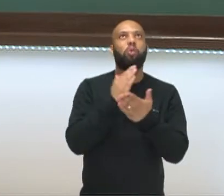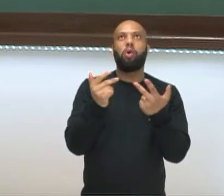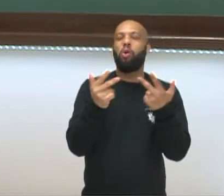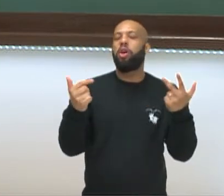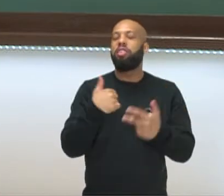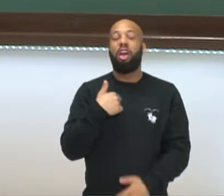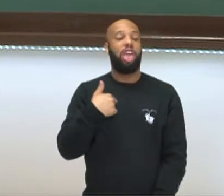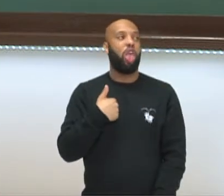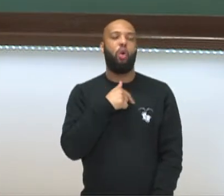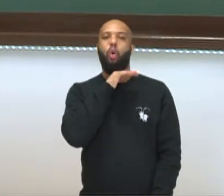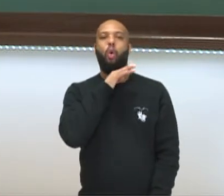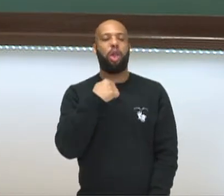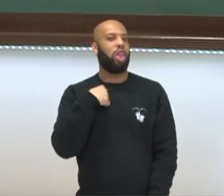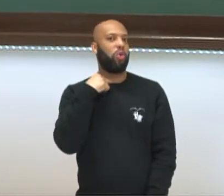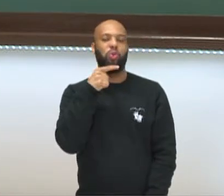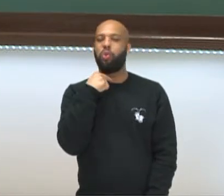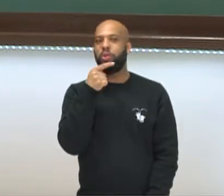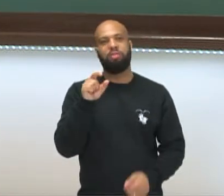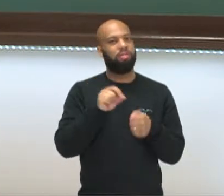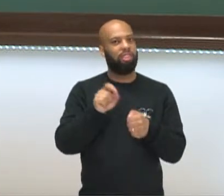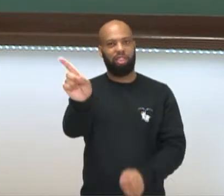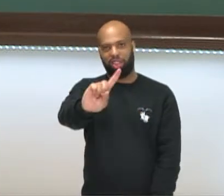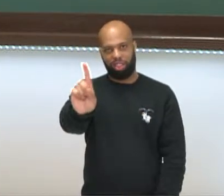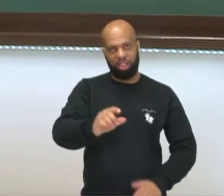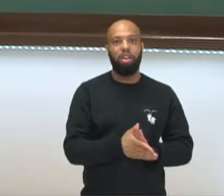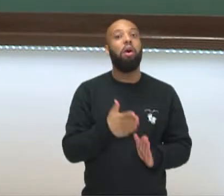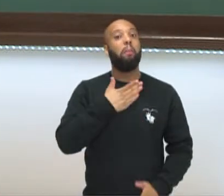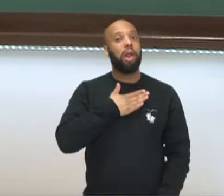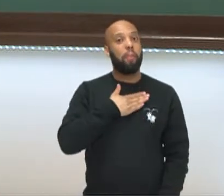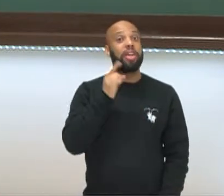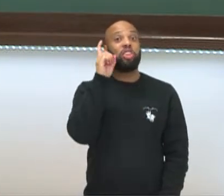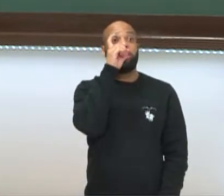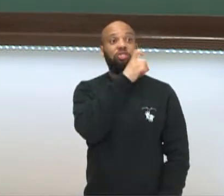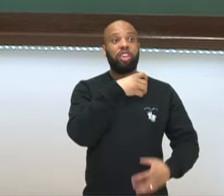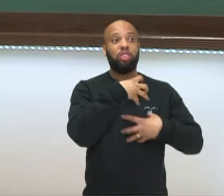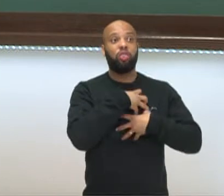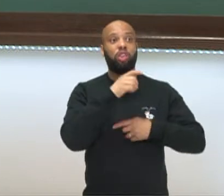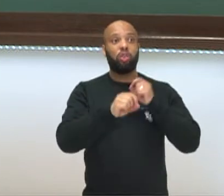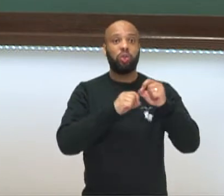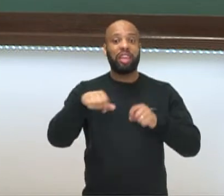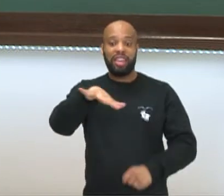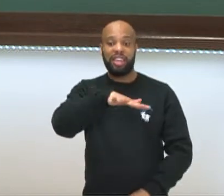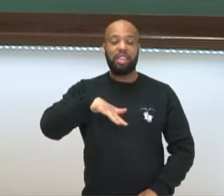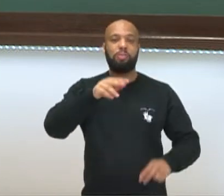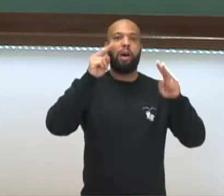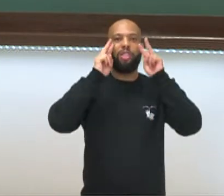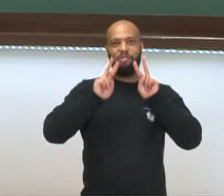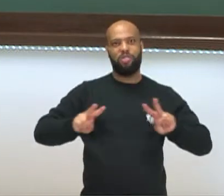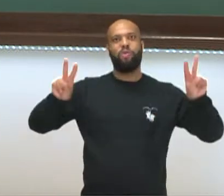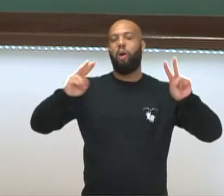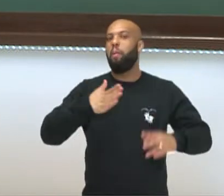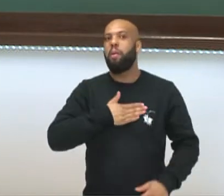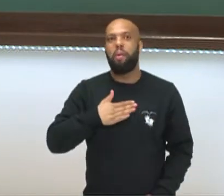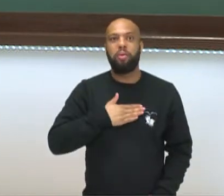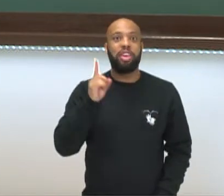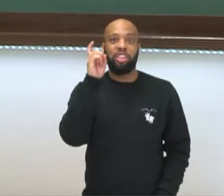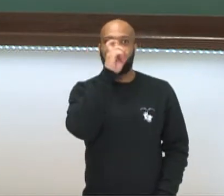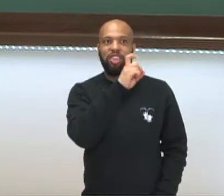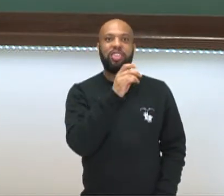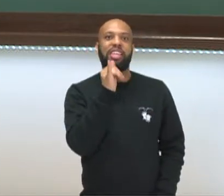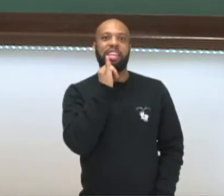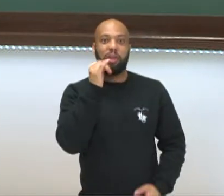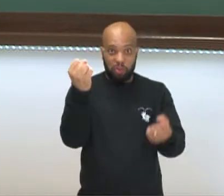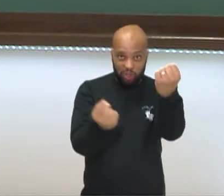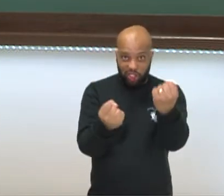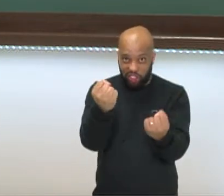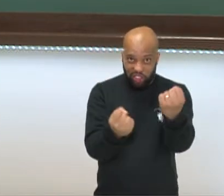assim, como que vai ficar depois, eu não consigo, é muito difícil para mim, eu me perco nos lugares, às vezes mesmo com GPS me